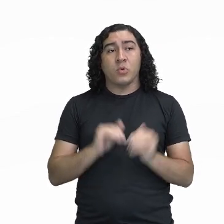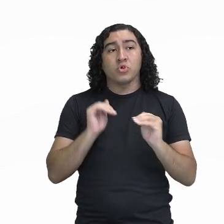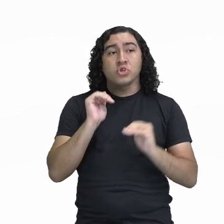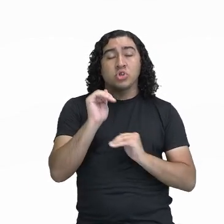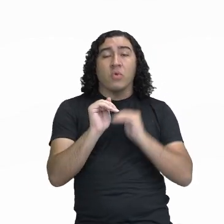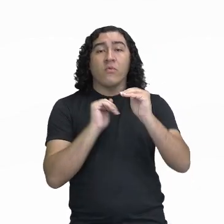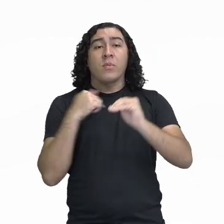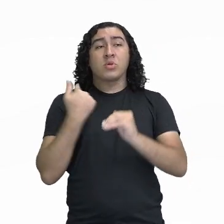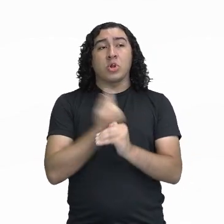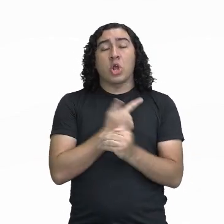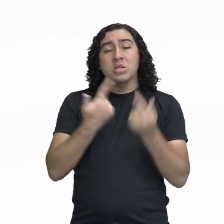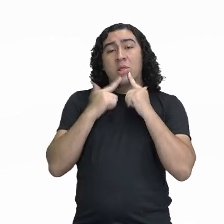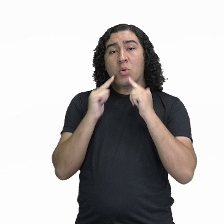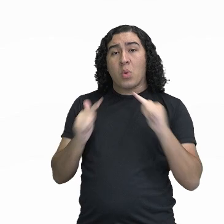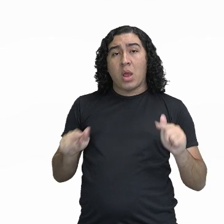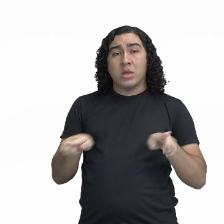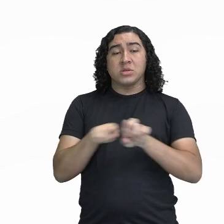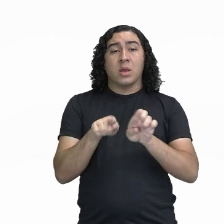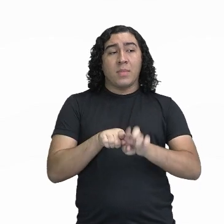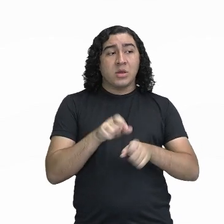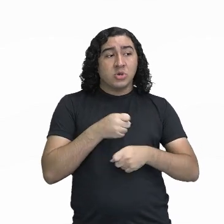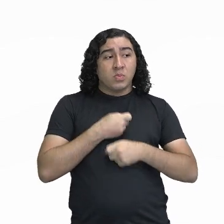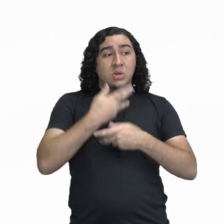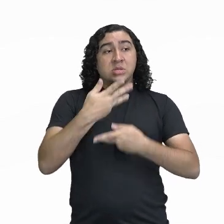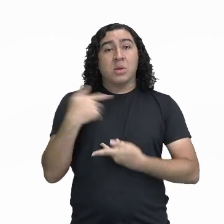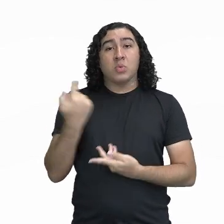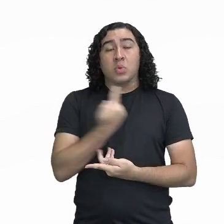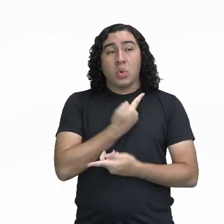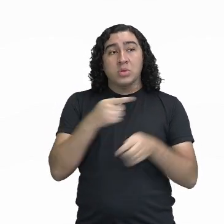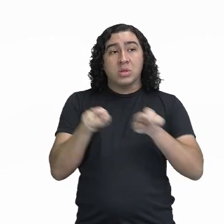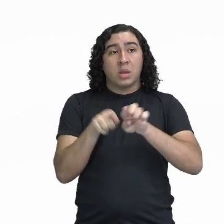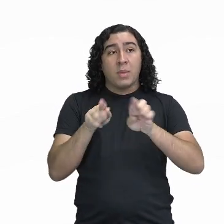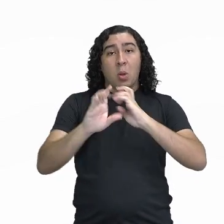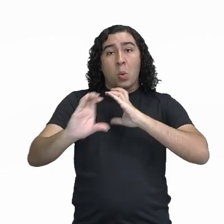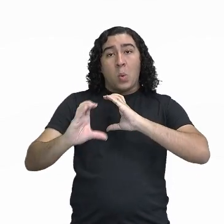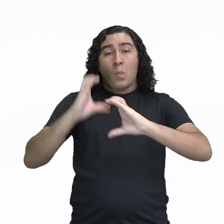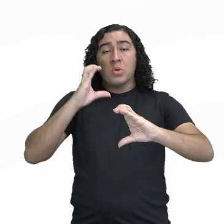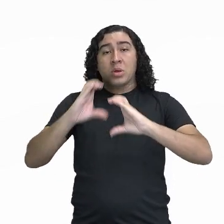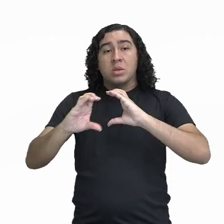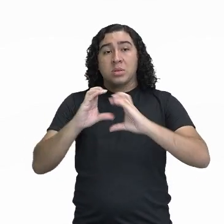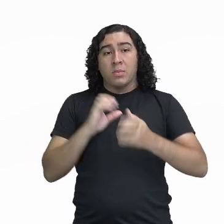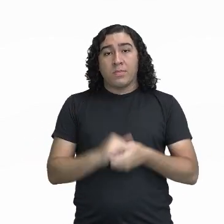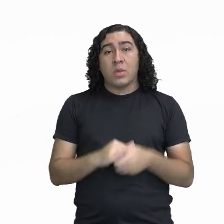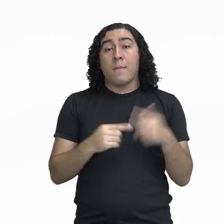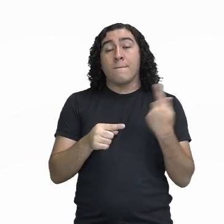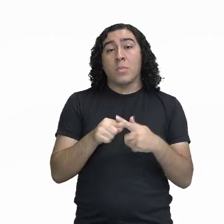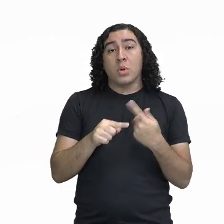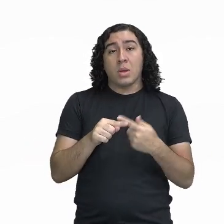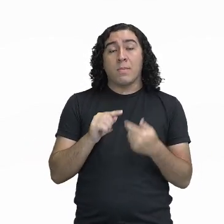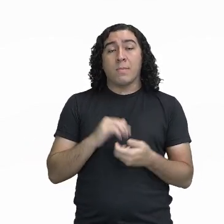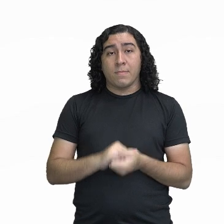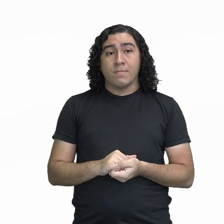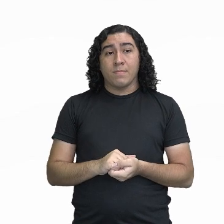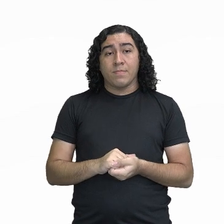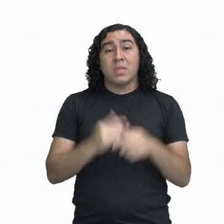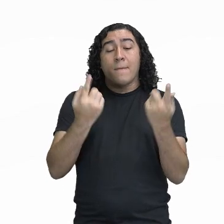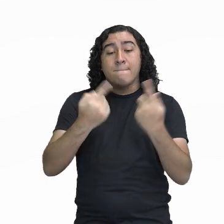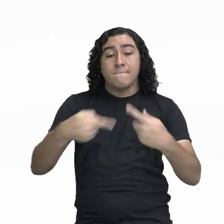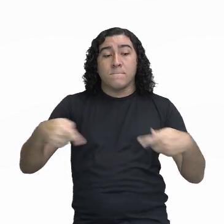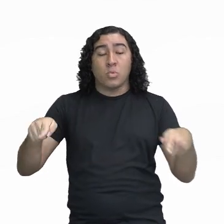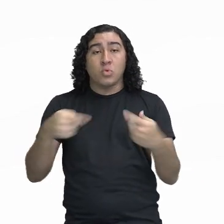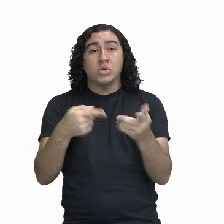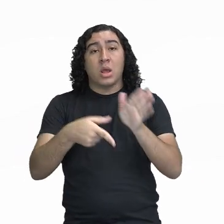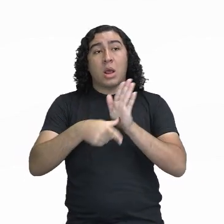da nossa língua, da nossa expressão, da forma de comunicação. Por quê? A música, antes, ela